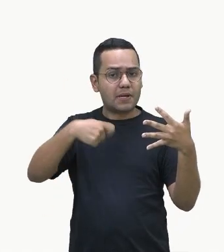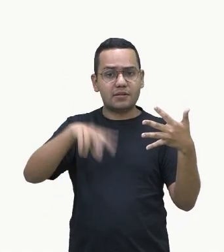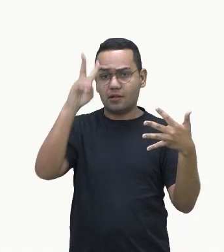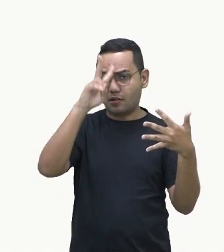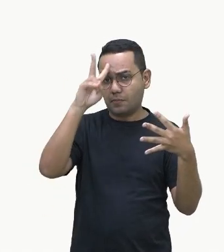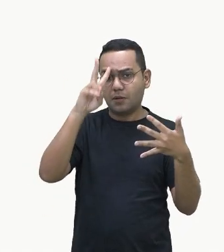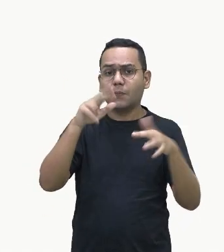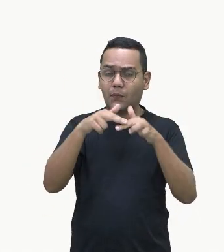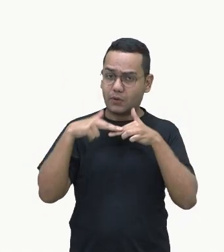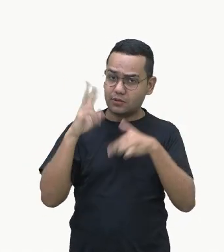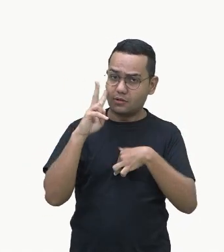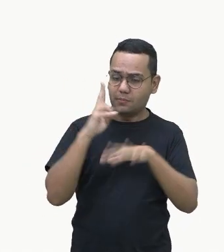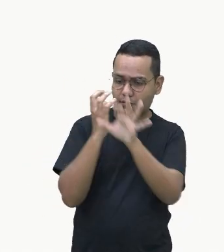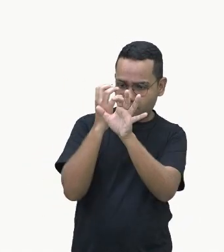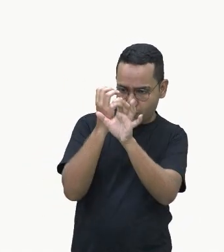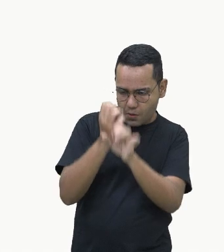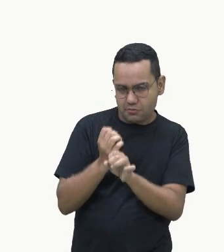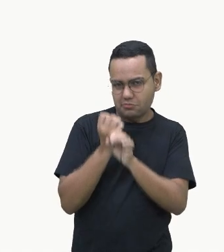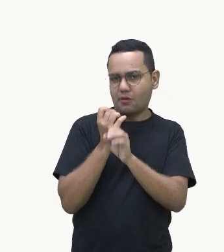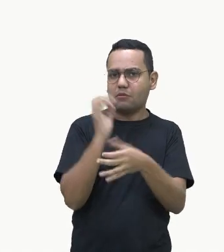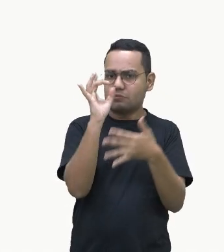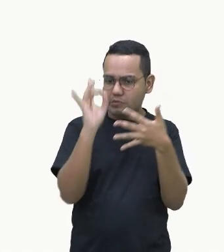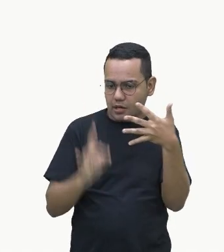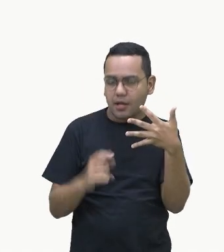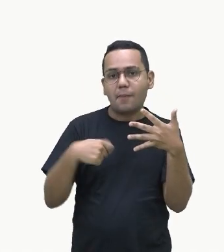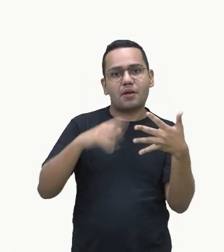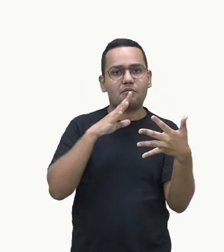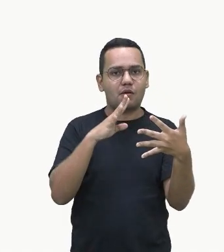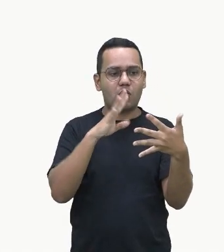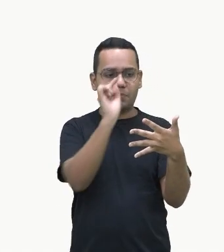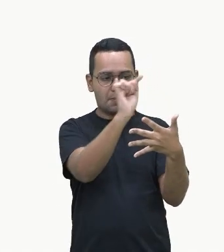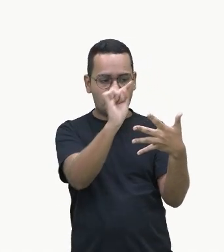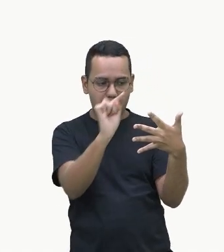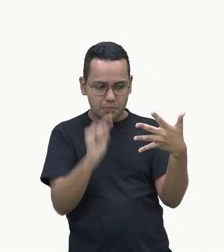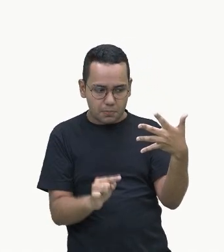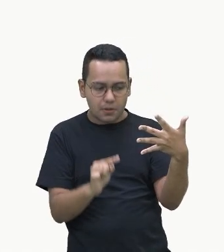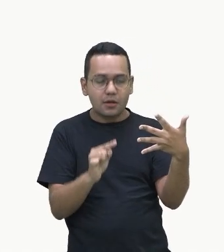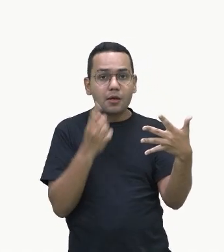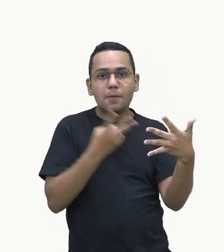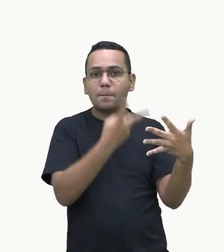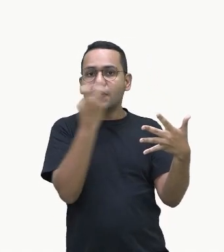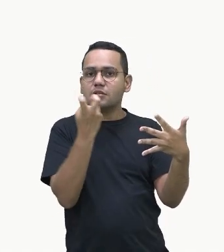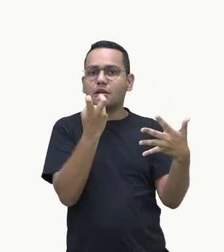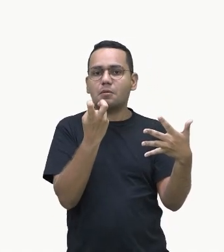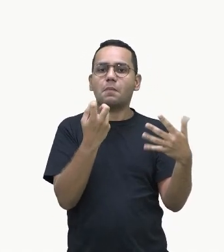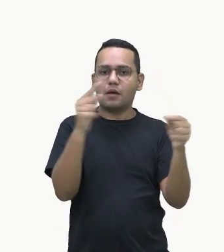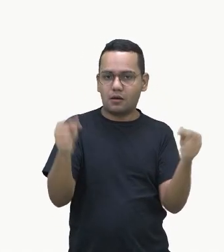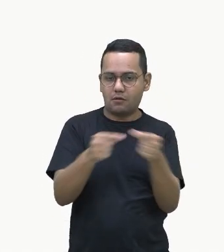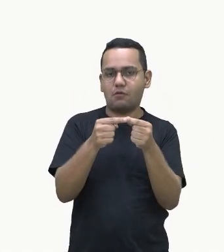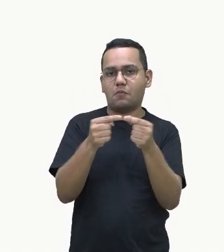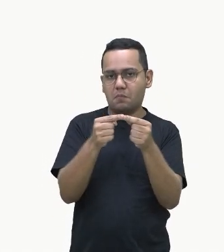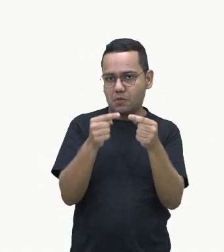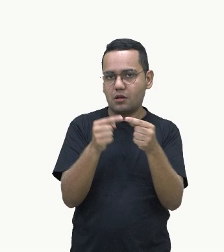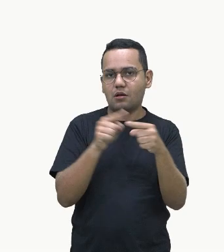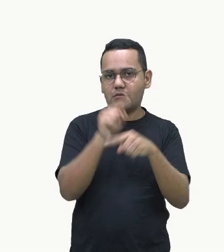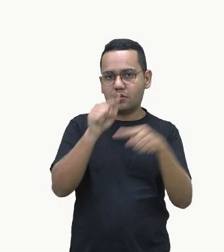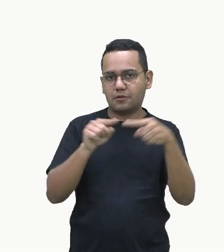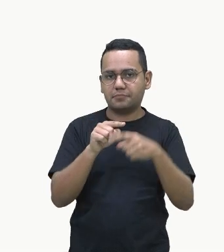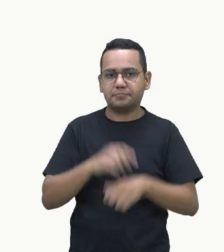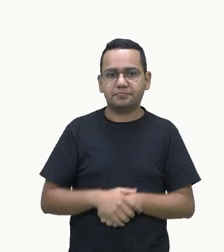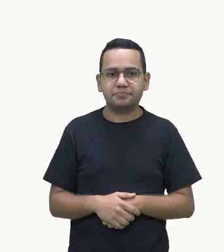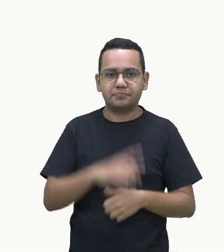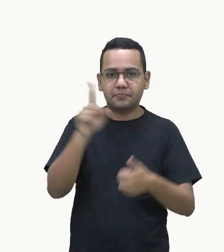é muito importante saber quem é quem, não é? E identificar ali no triângulo. Começamos aqui